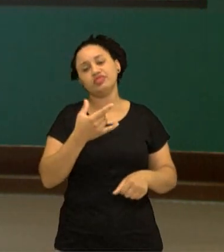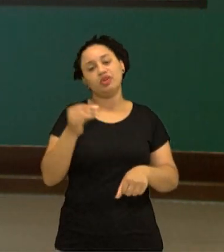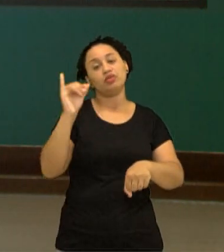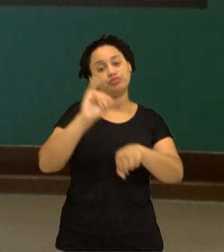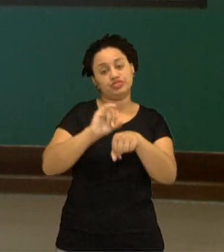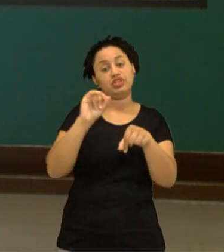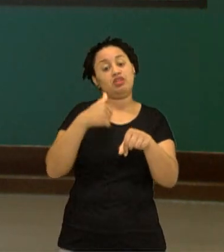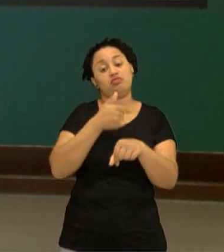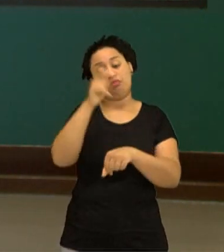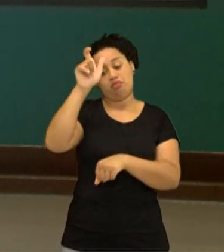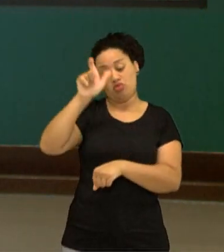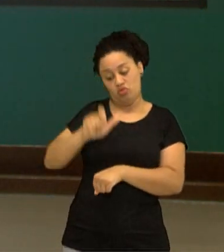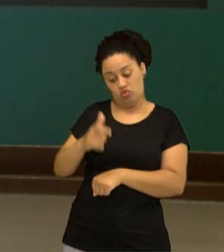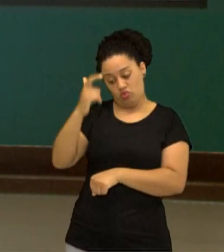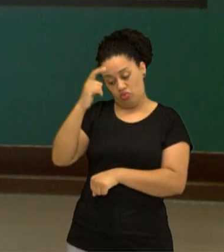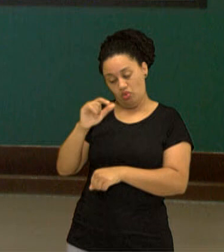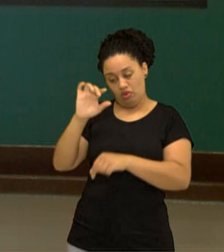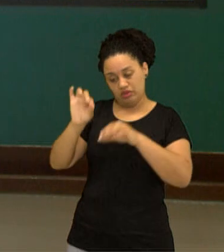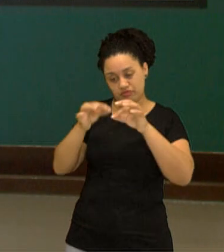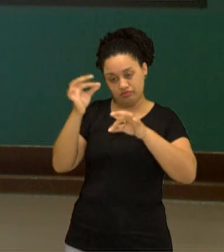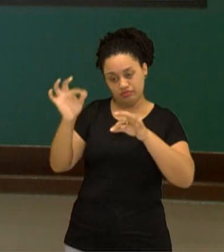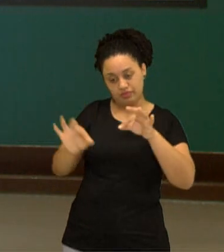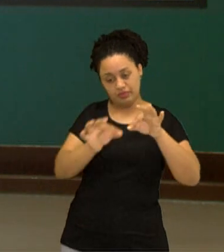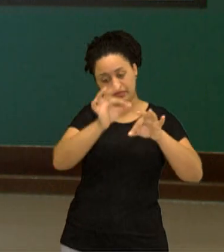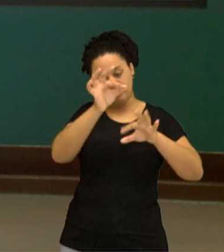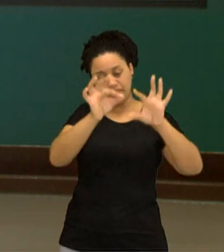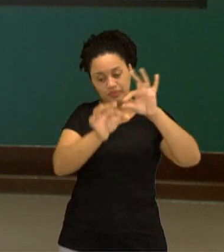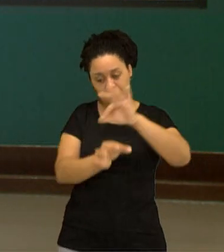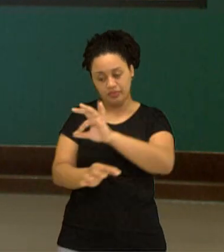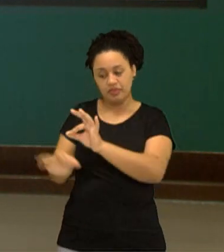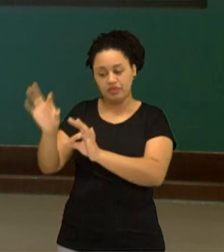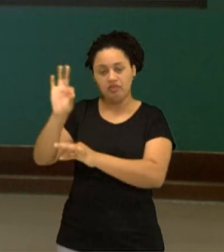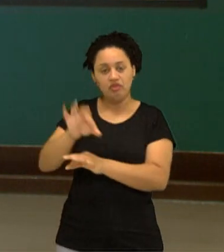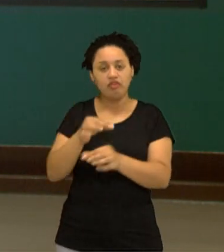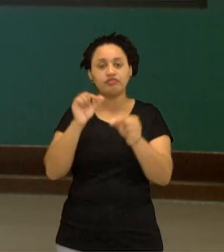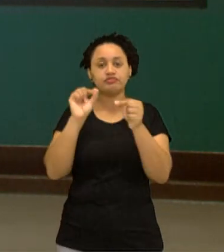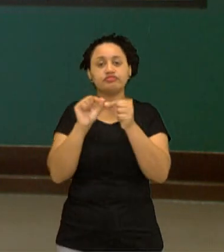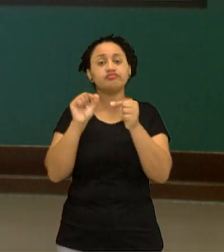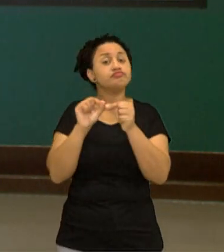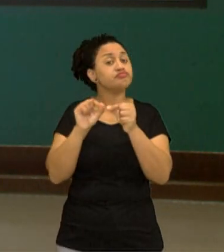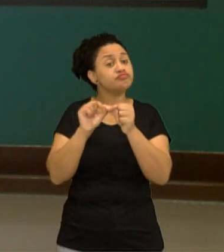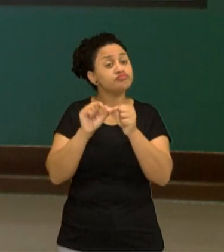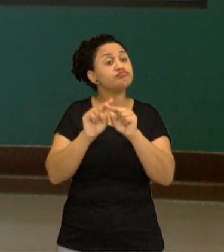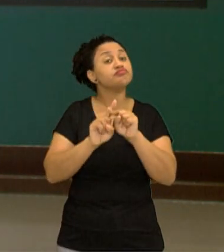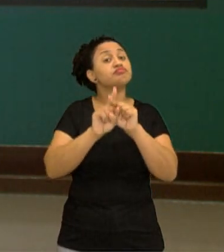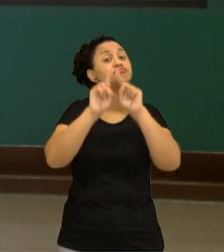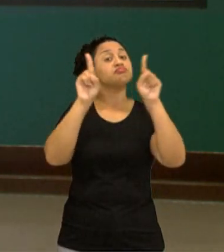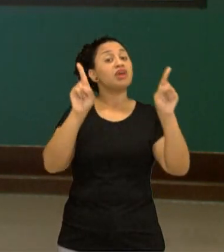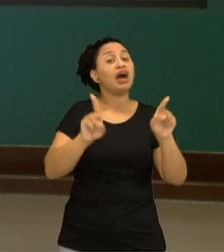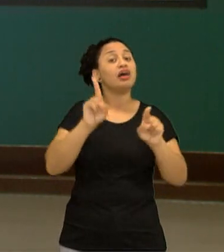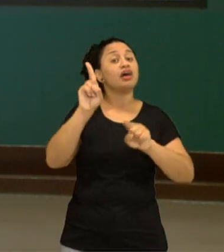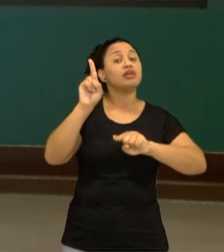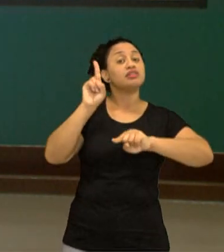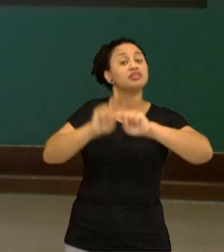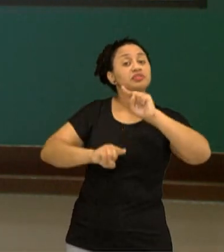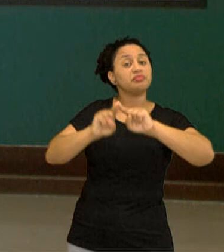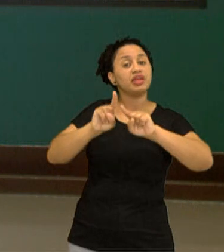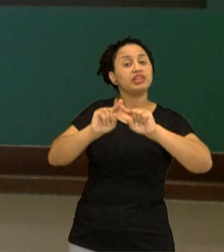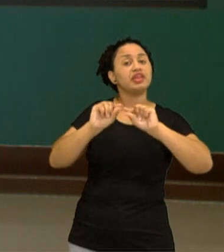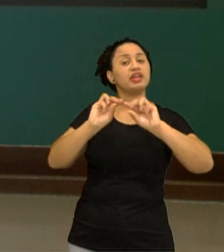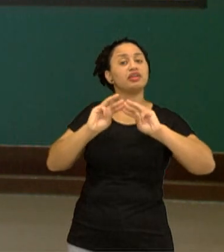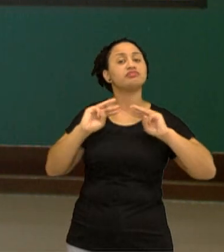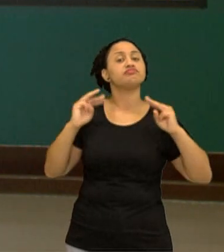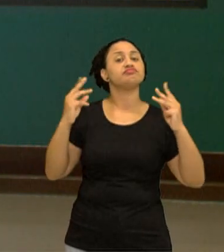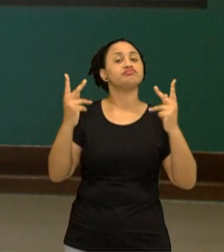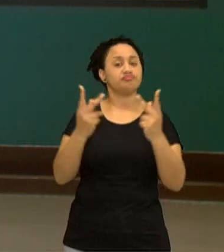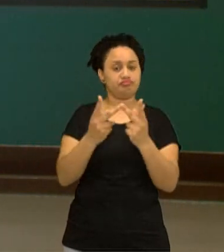foram feitos, produzidos pelo homem. Porém, esse material, a matéria-prima